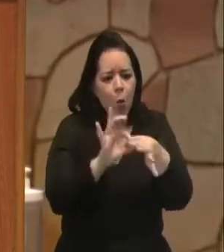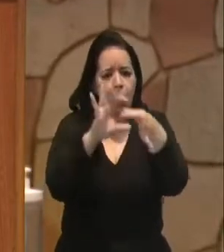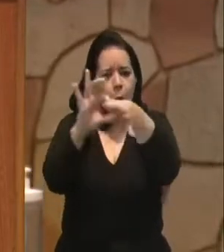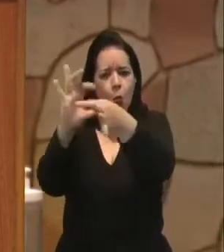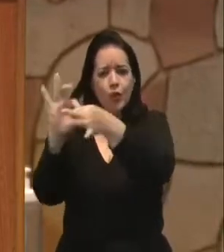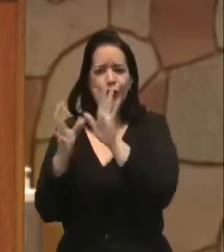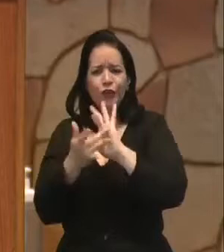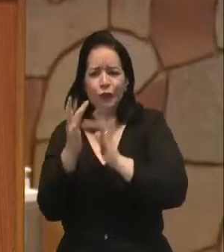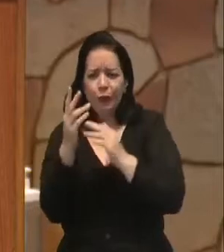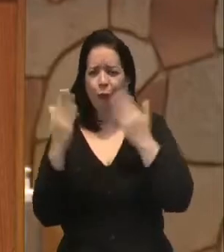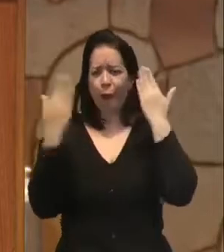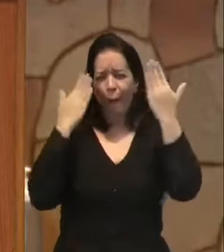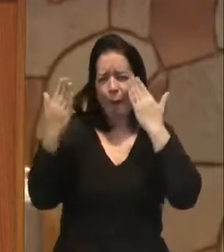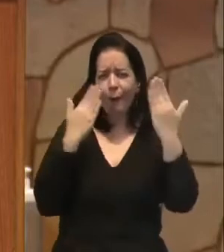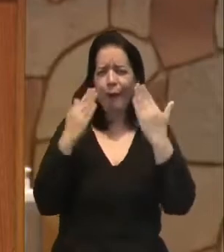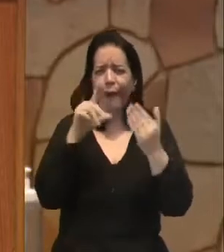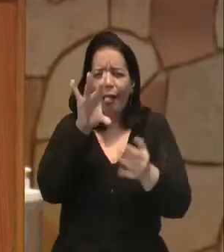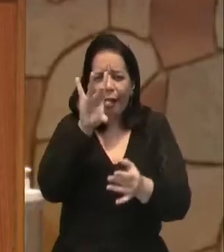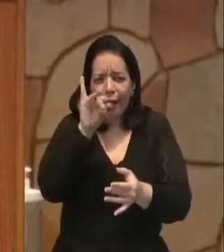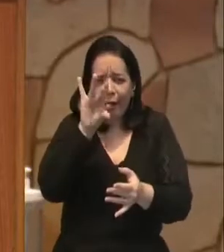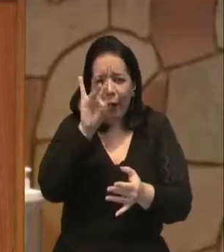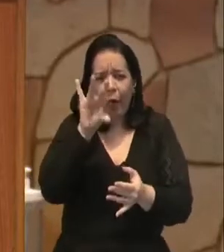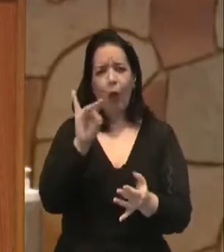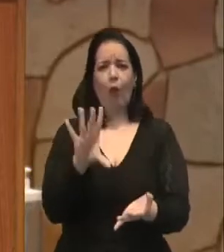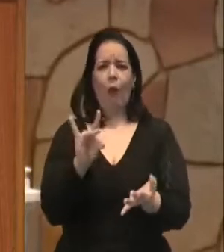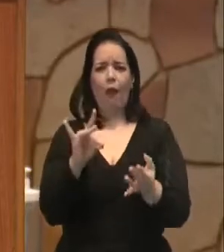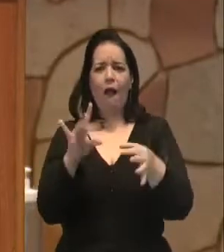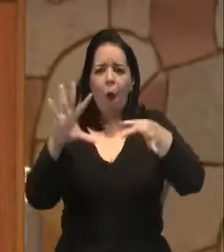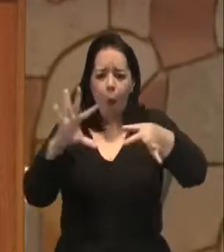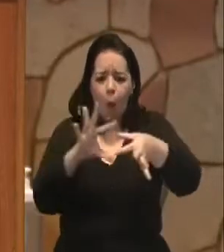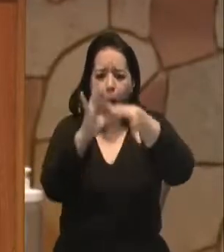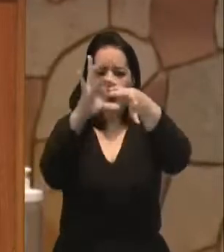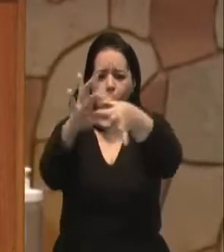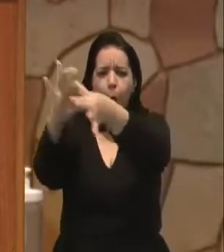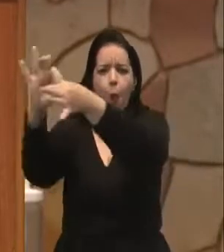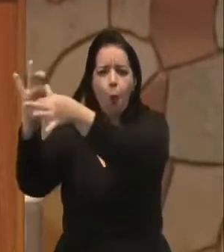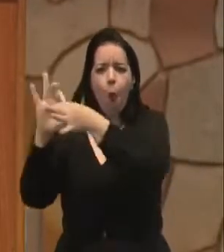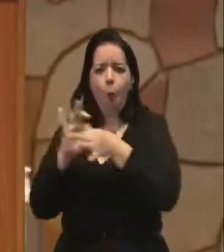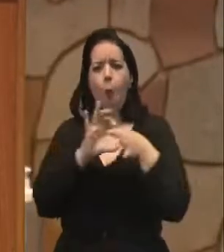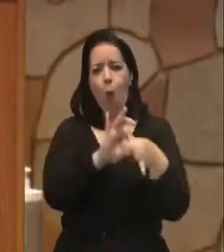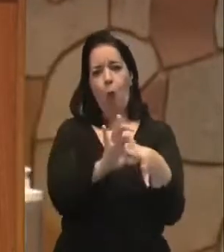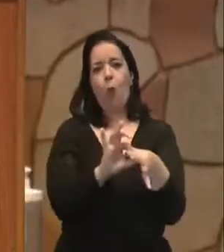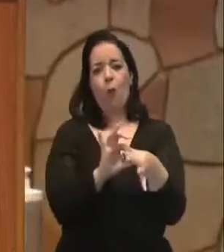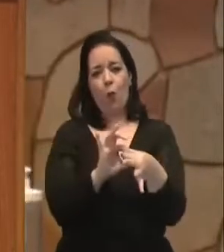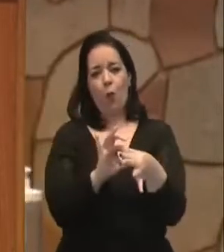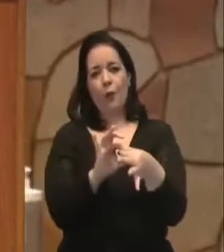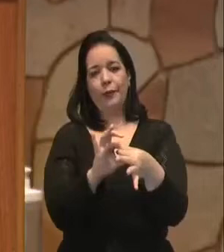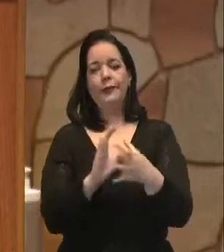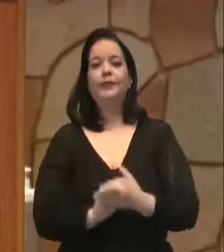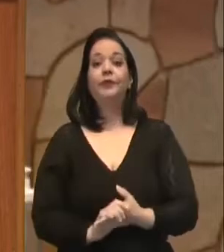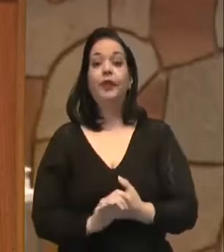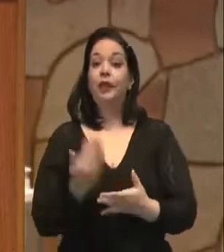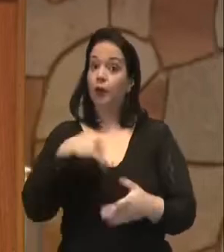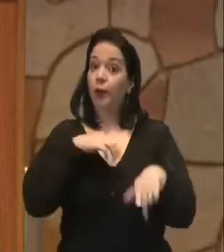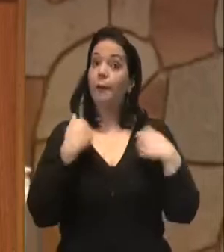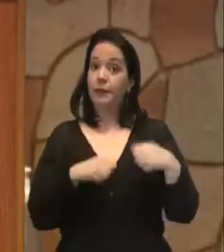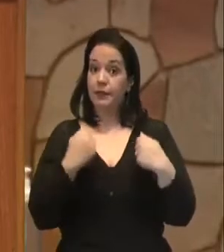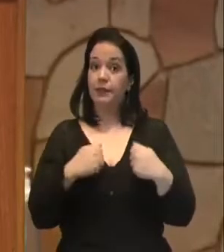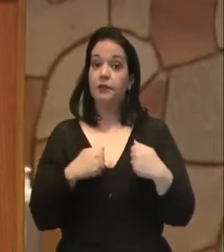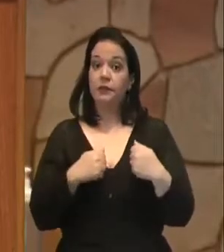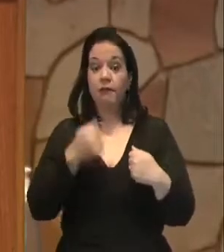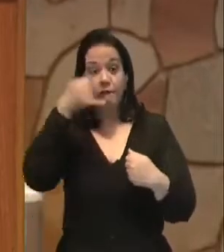une. Precisamos entender essa verdade, para que não haja divisão, para que não haja dissensão entre